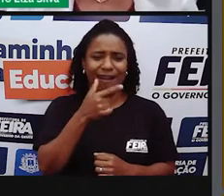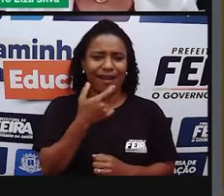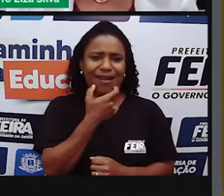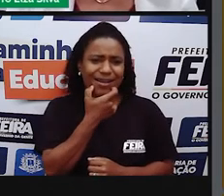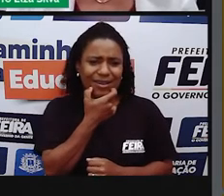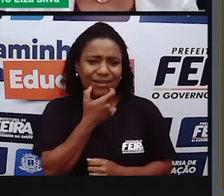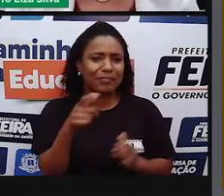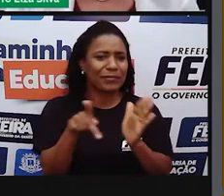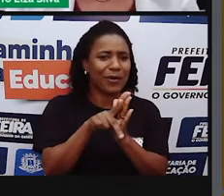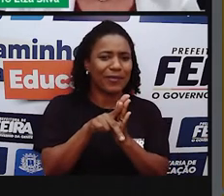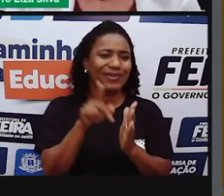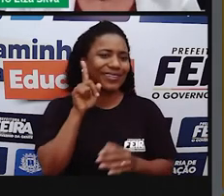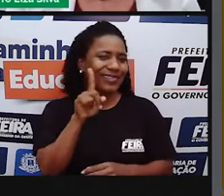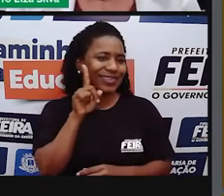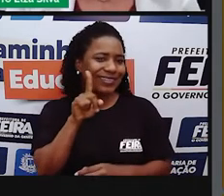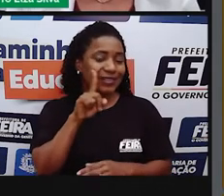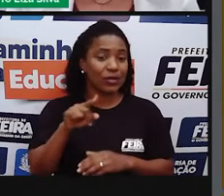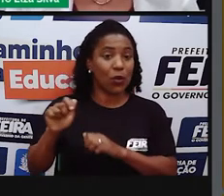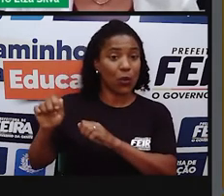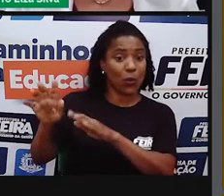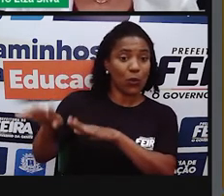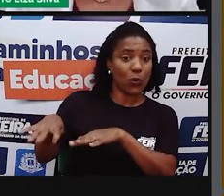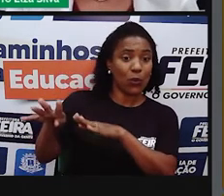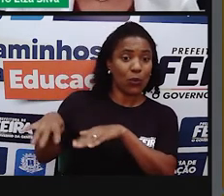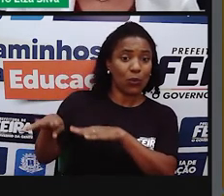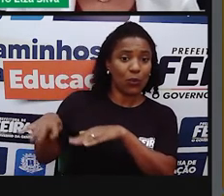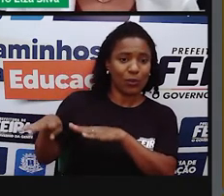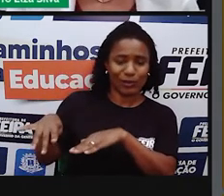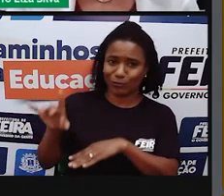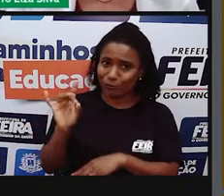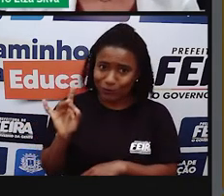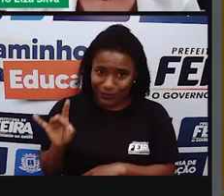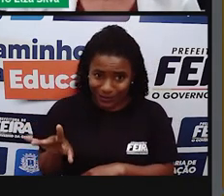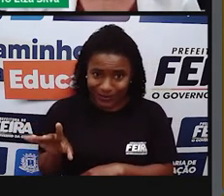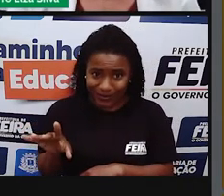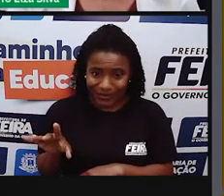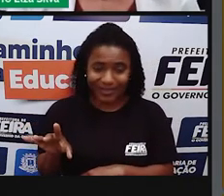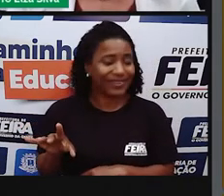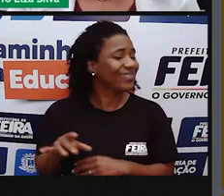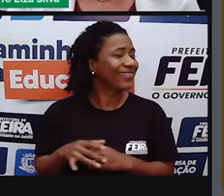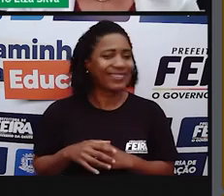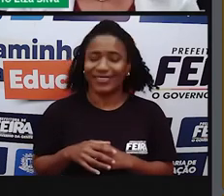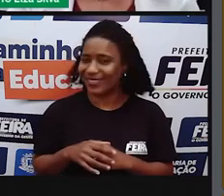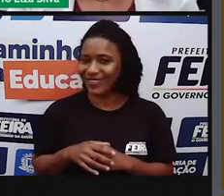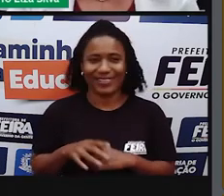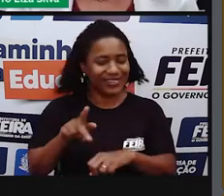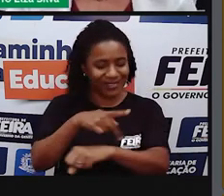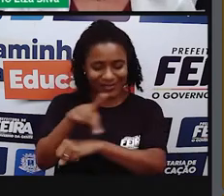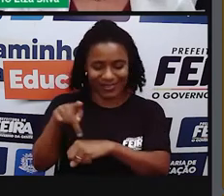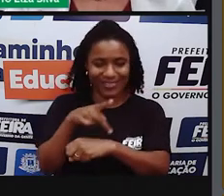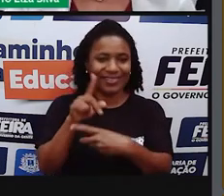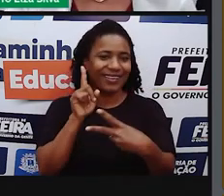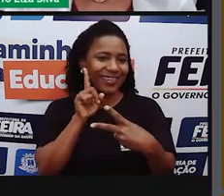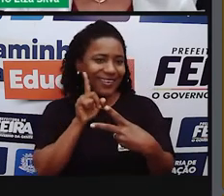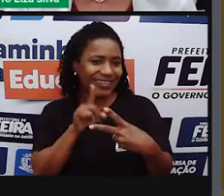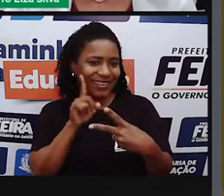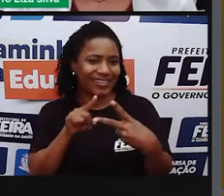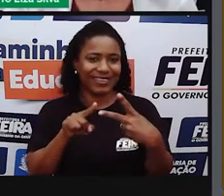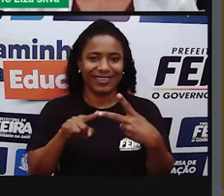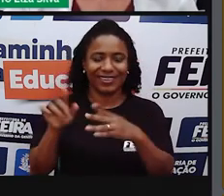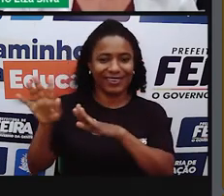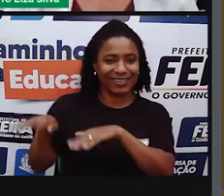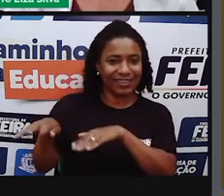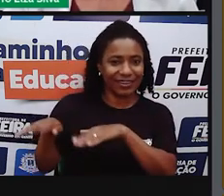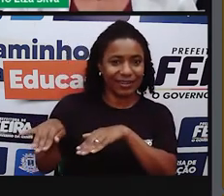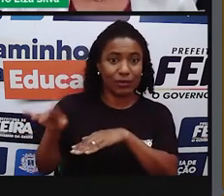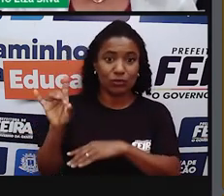Unido. Só que tem uma coisa, gente, não é somente esses países que falam a língua inglesa.